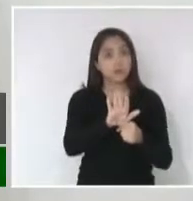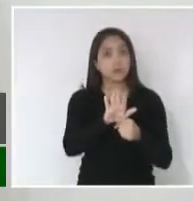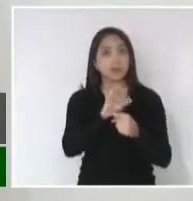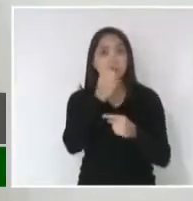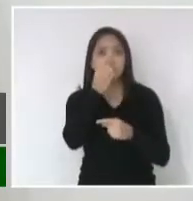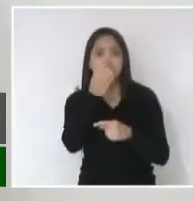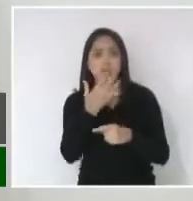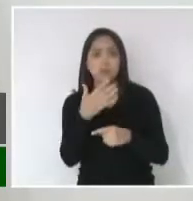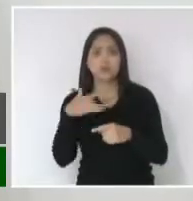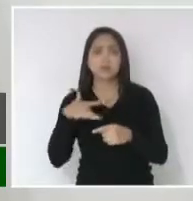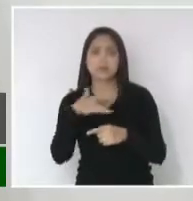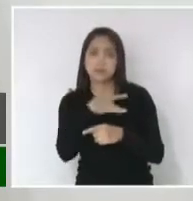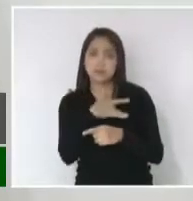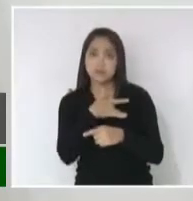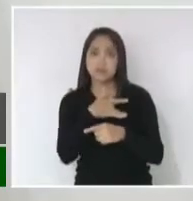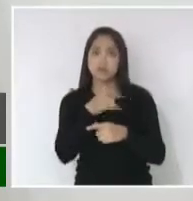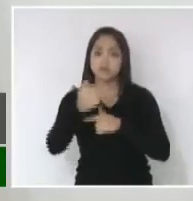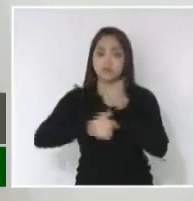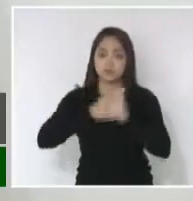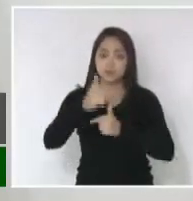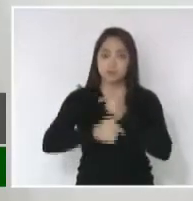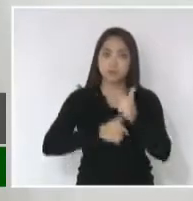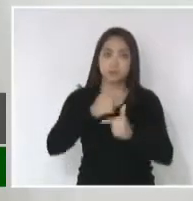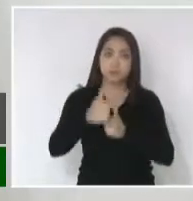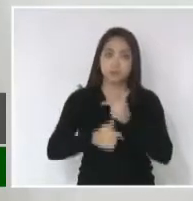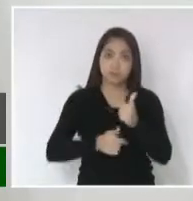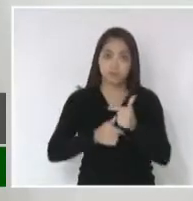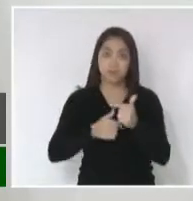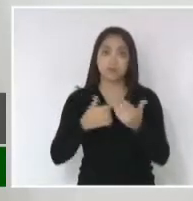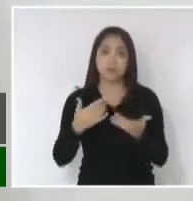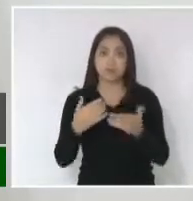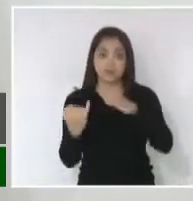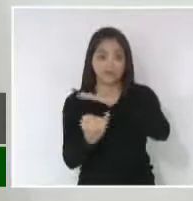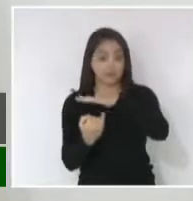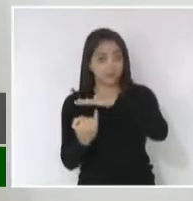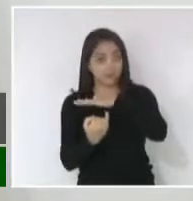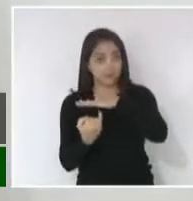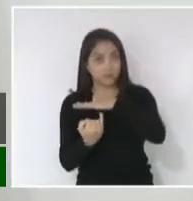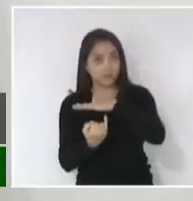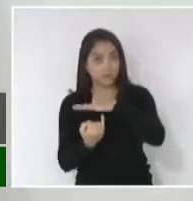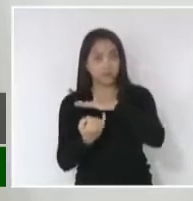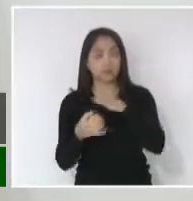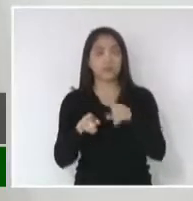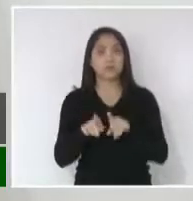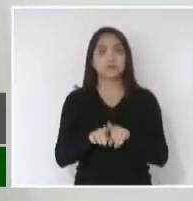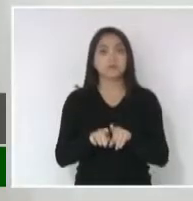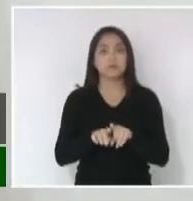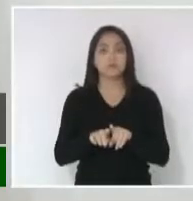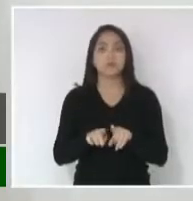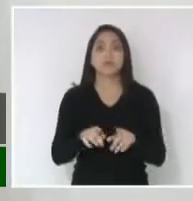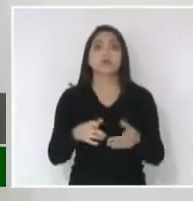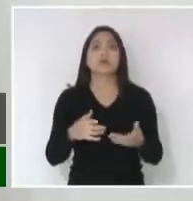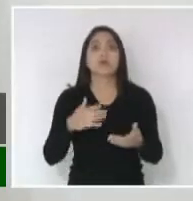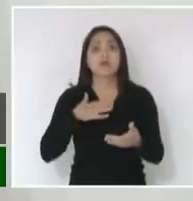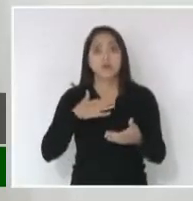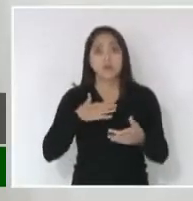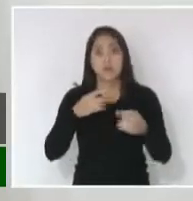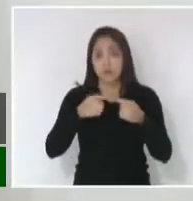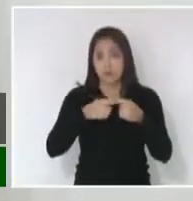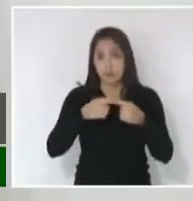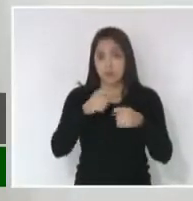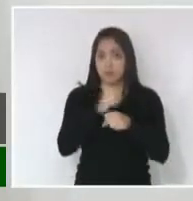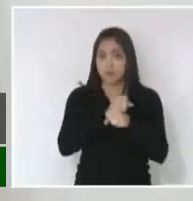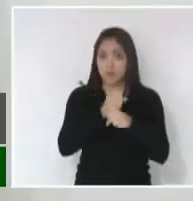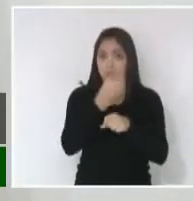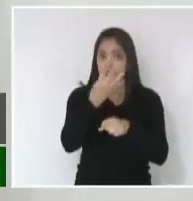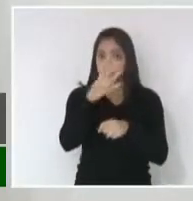dos trabalhadores. Os trabalhadores da indústria. Na condição de médico, há quase 40